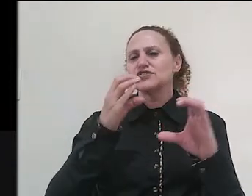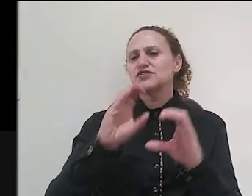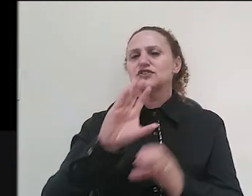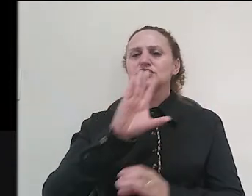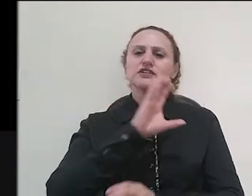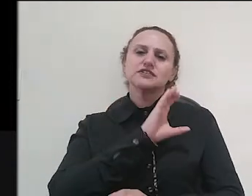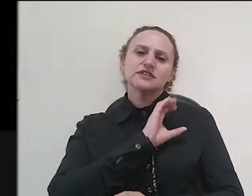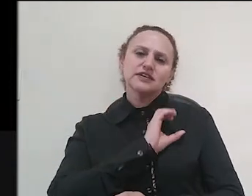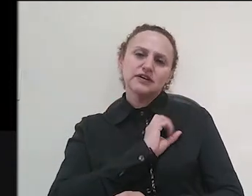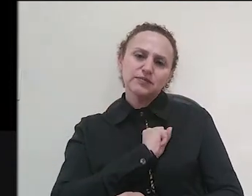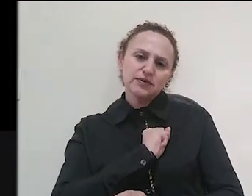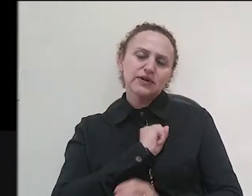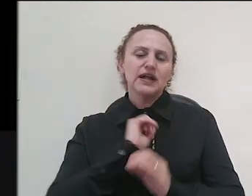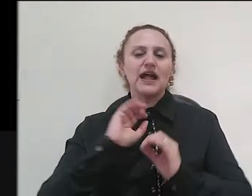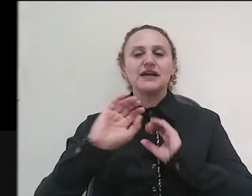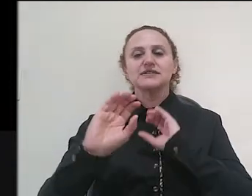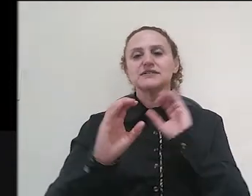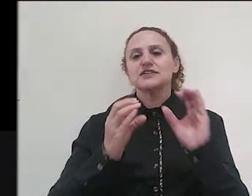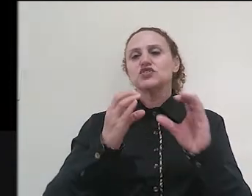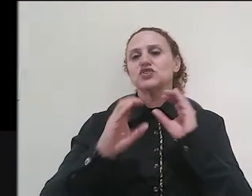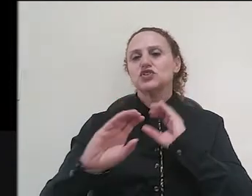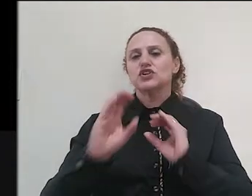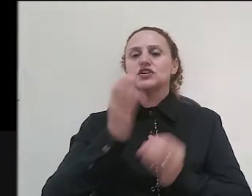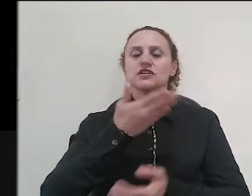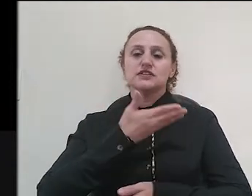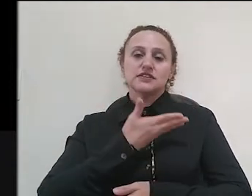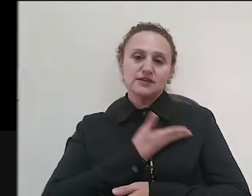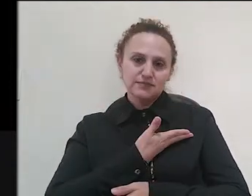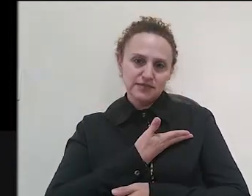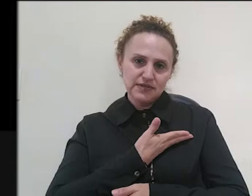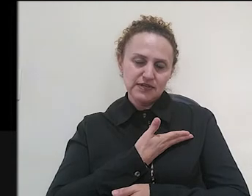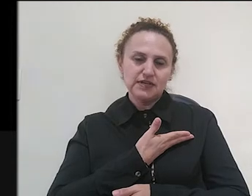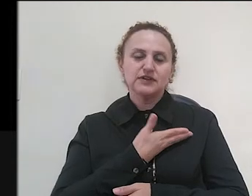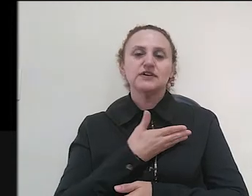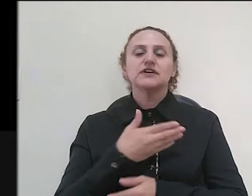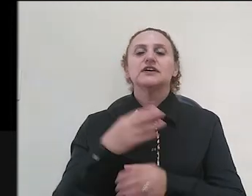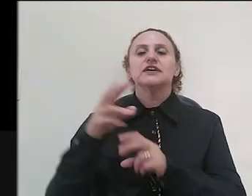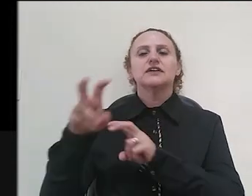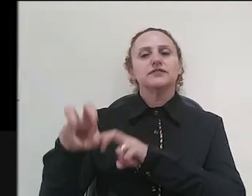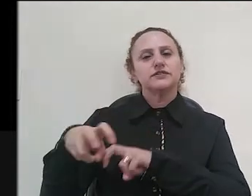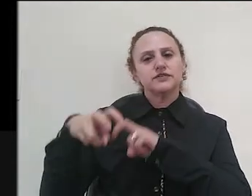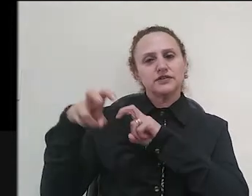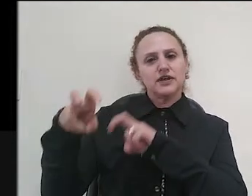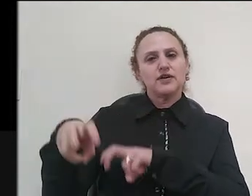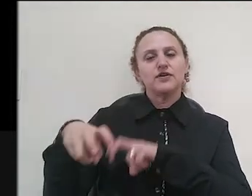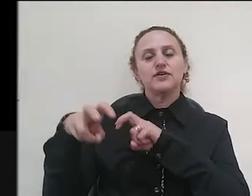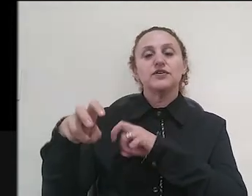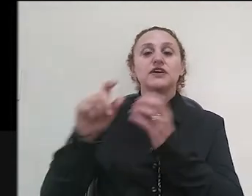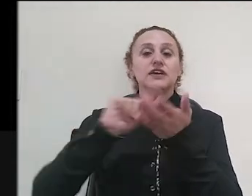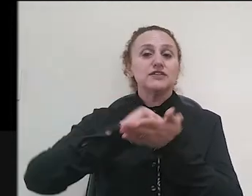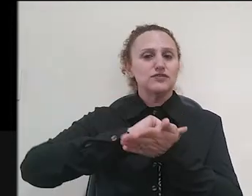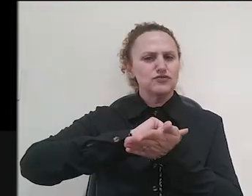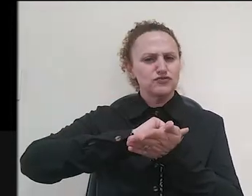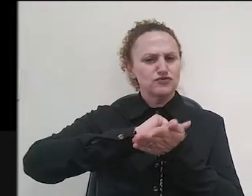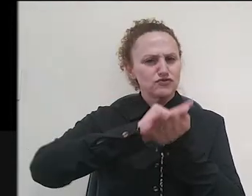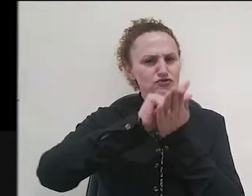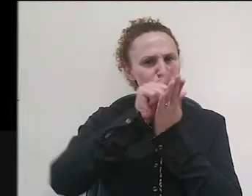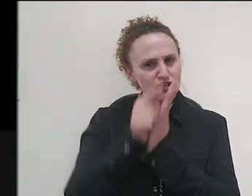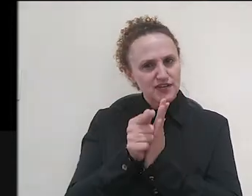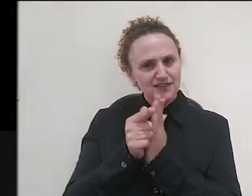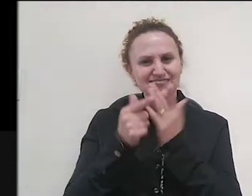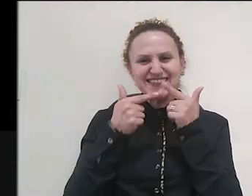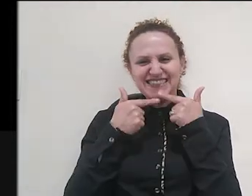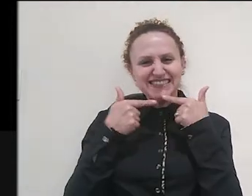feição mais erudita, as cantigas de amigo, que tem uma origem rural, as cantigas de escárnio, vou dizer que eram então do gênero satírico, serviam para